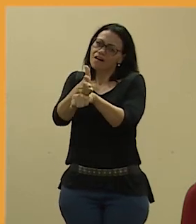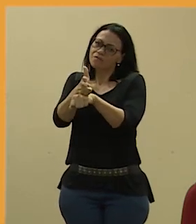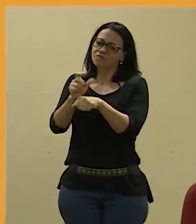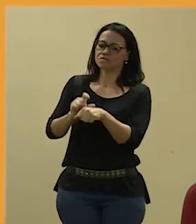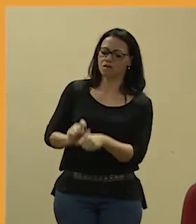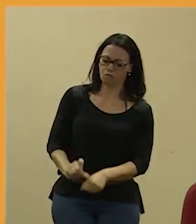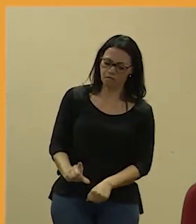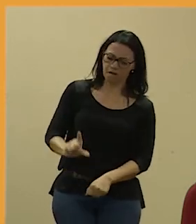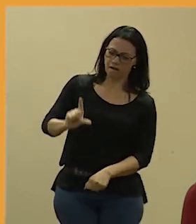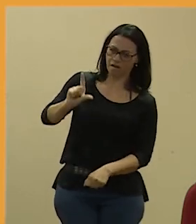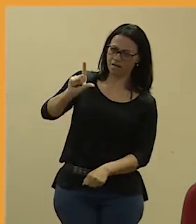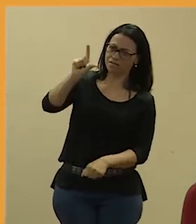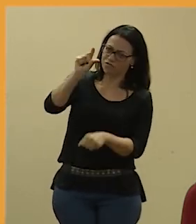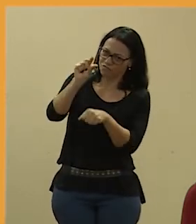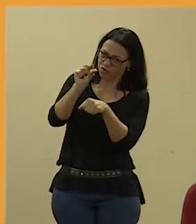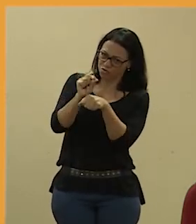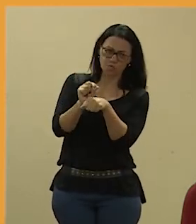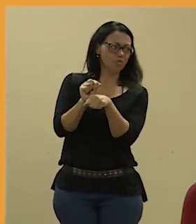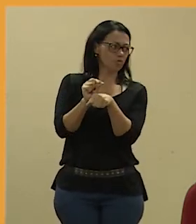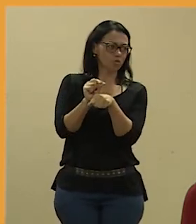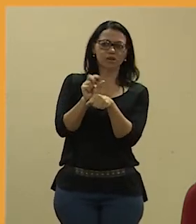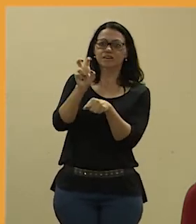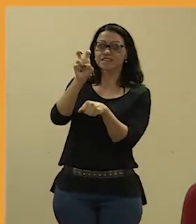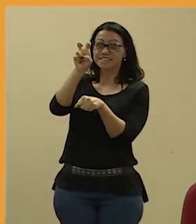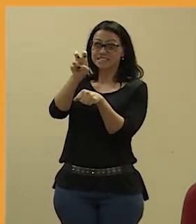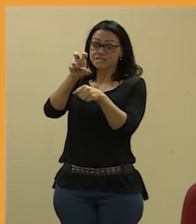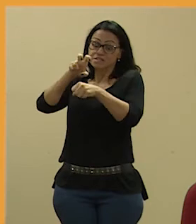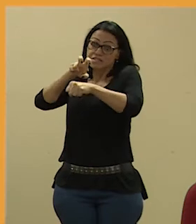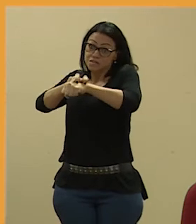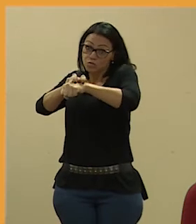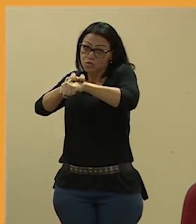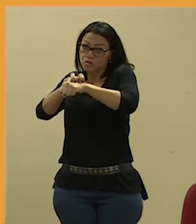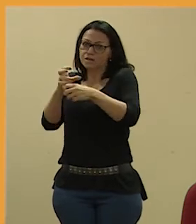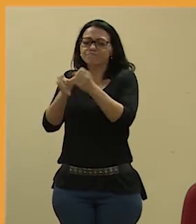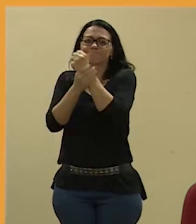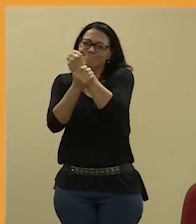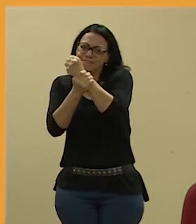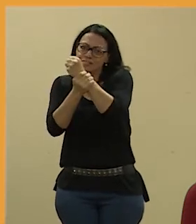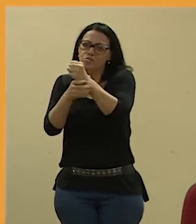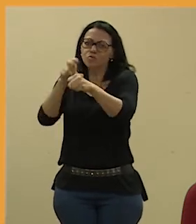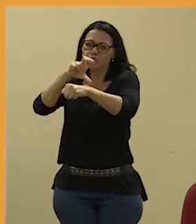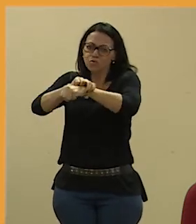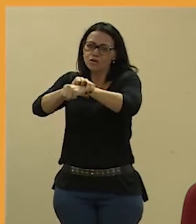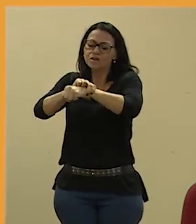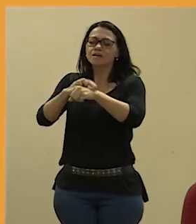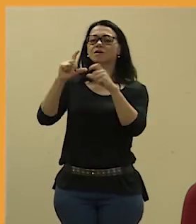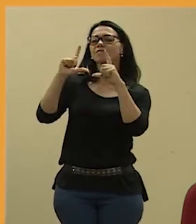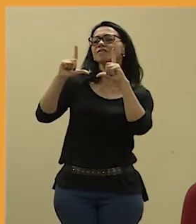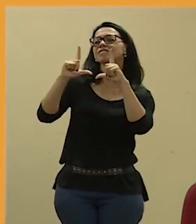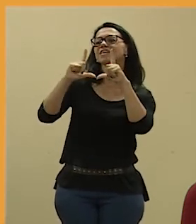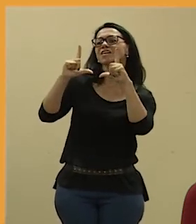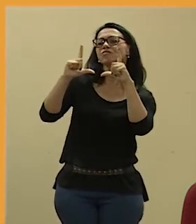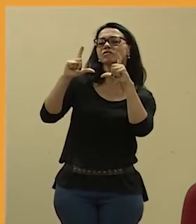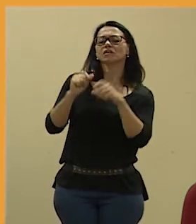ou a garrafa em um poste alguma coisa sem deixá-lo de pezinho é ficar fazendo você poder após comprar um